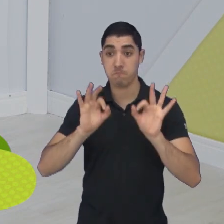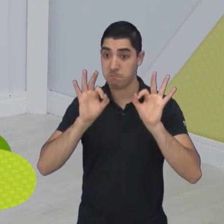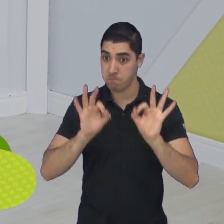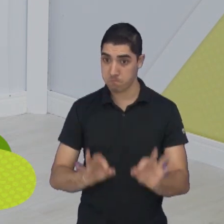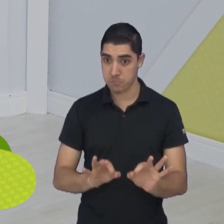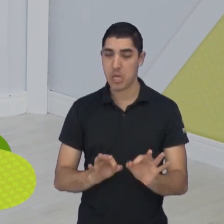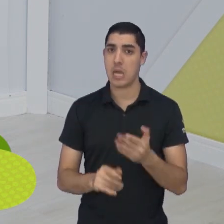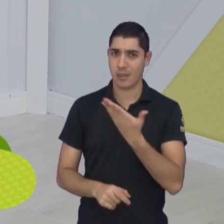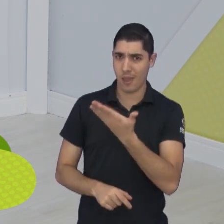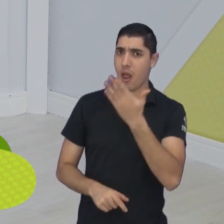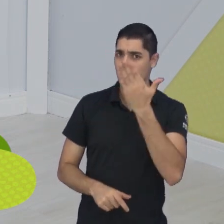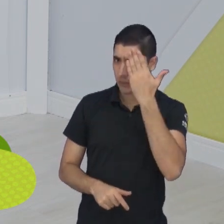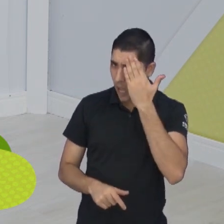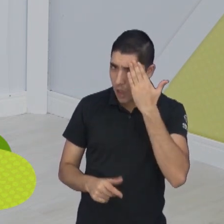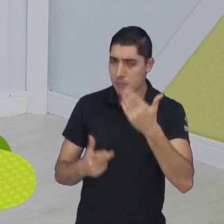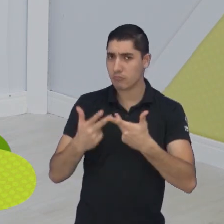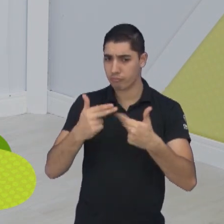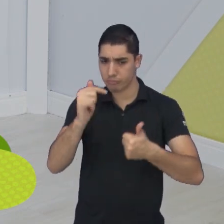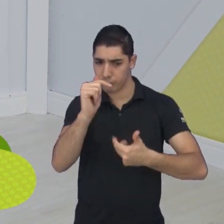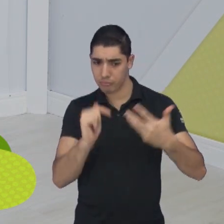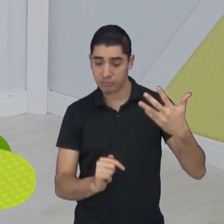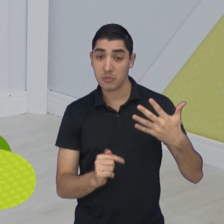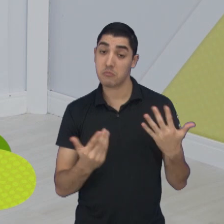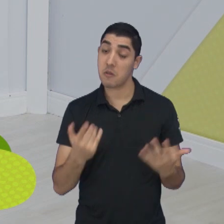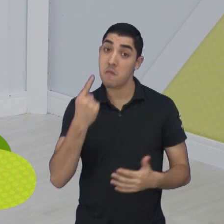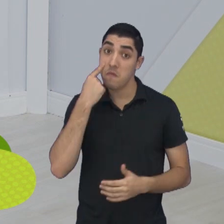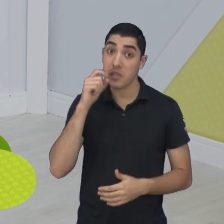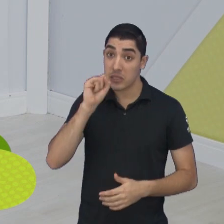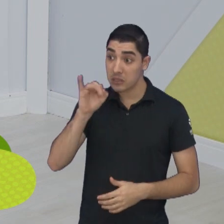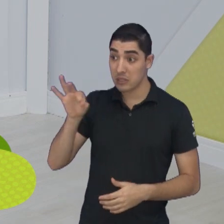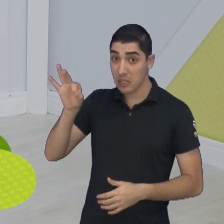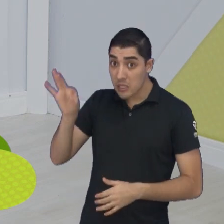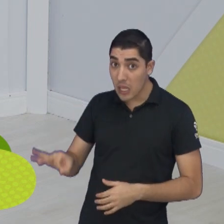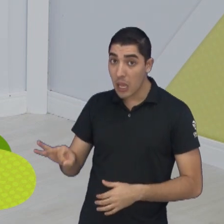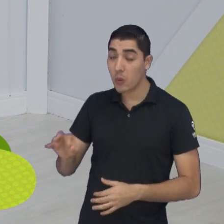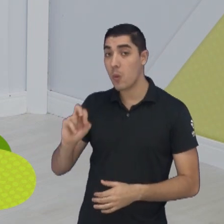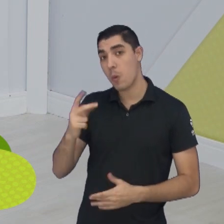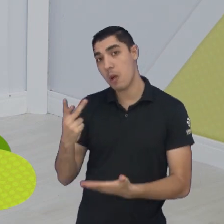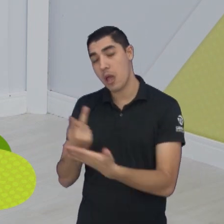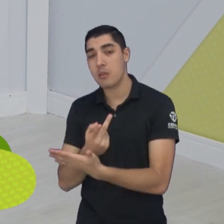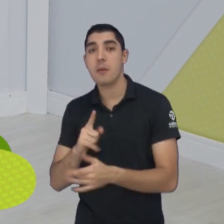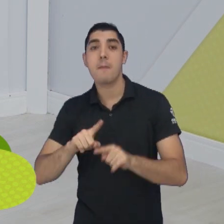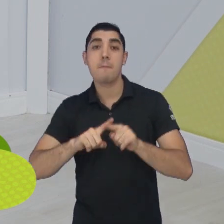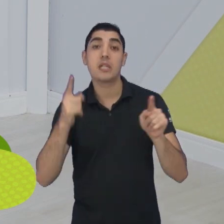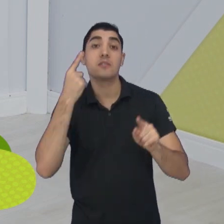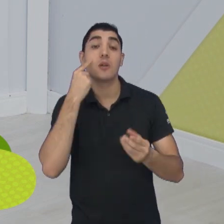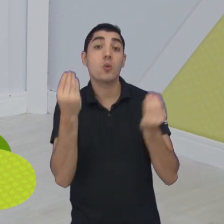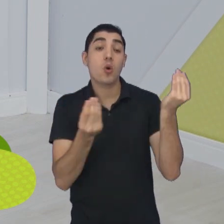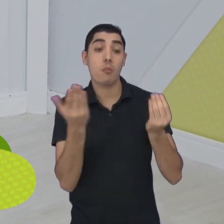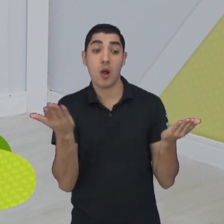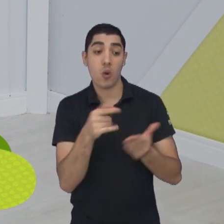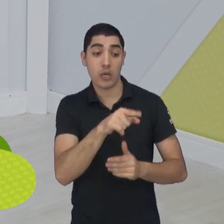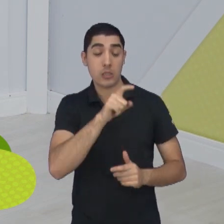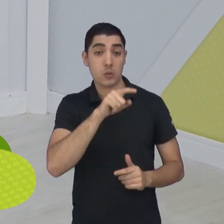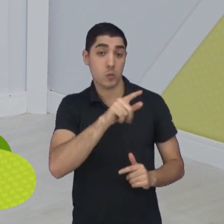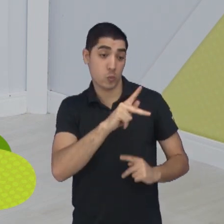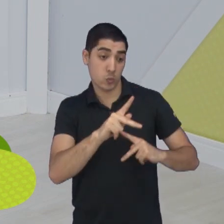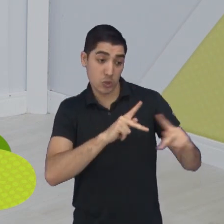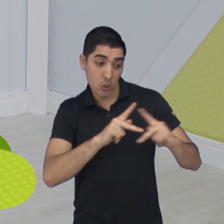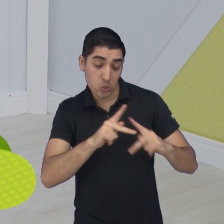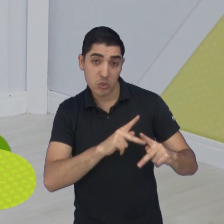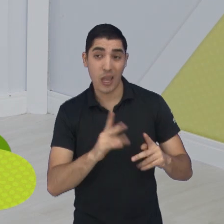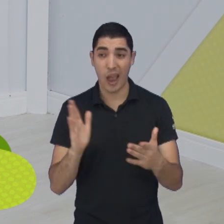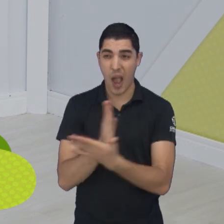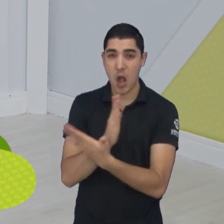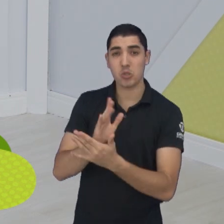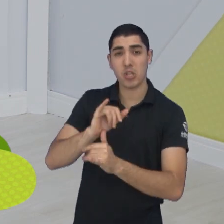sabe muita coisa sobre o vôlei. Vamos ver se isso vai se concretizar e ver como é que o time vai se comportar a partir de então com essas especulações e